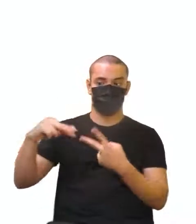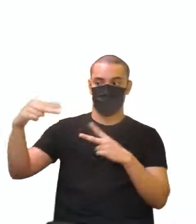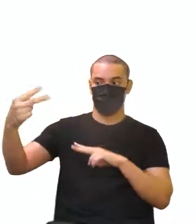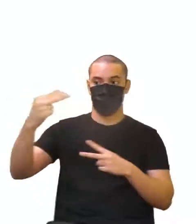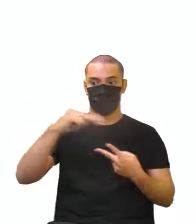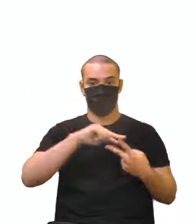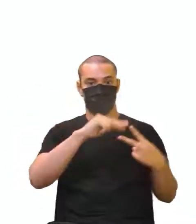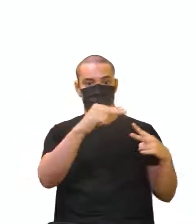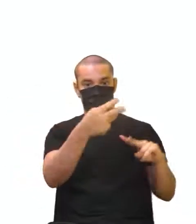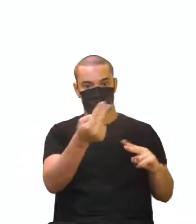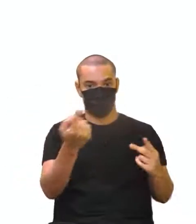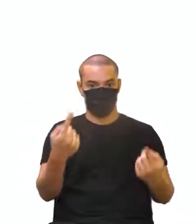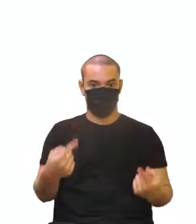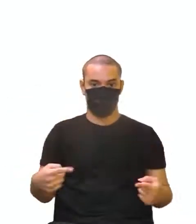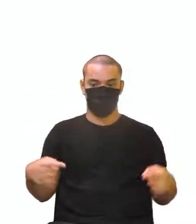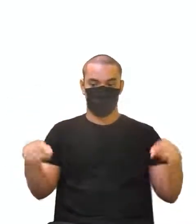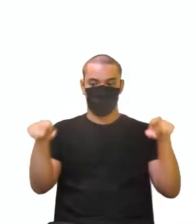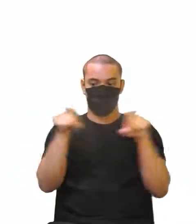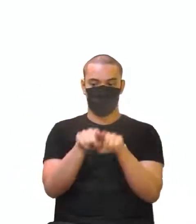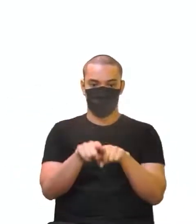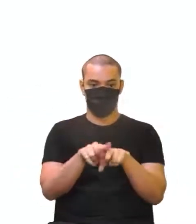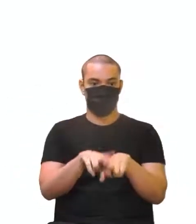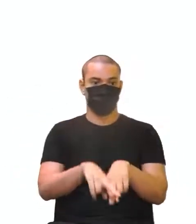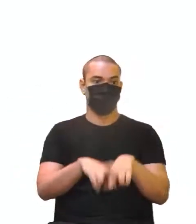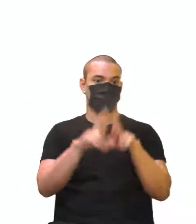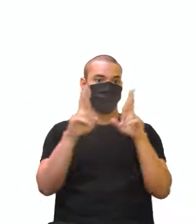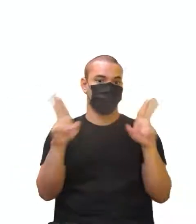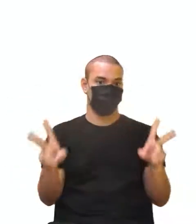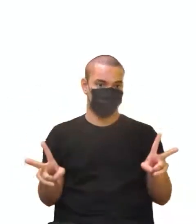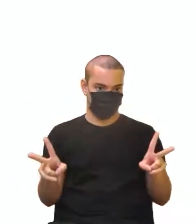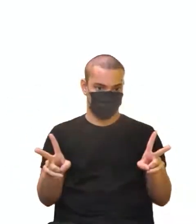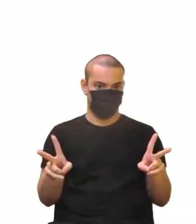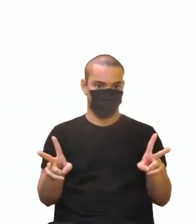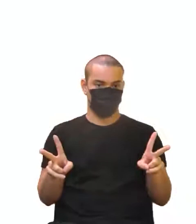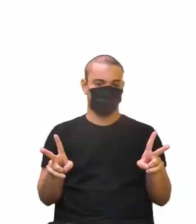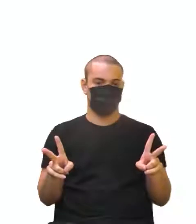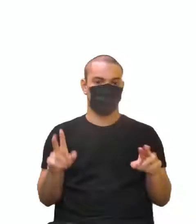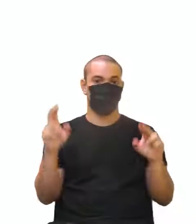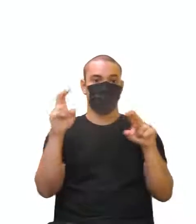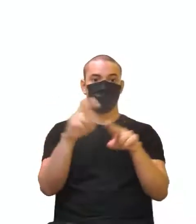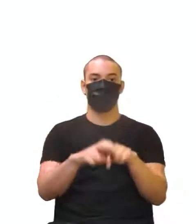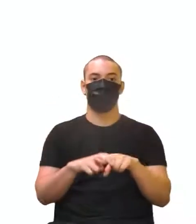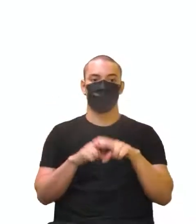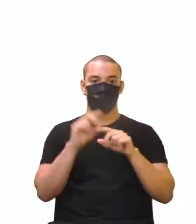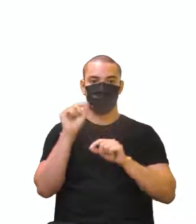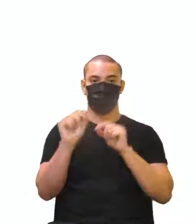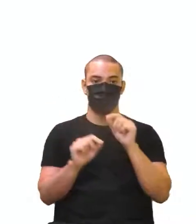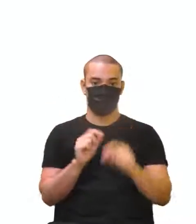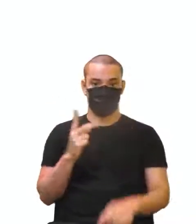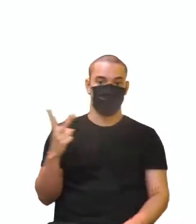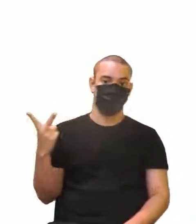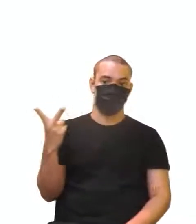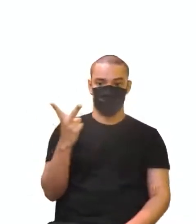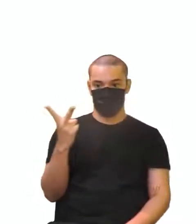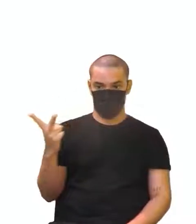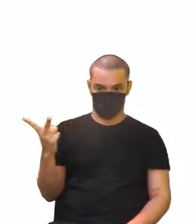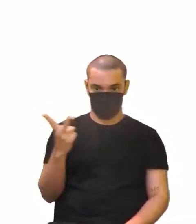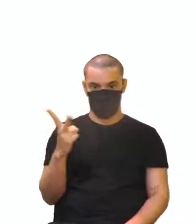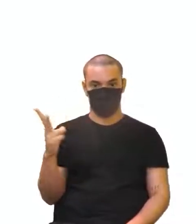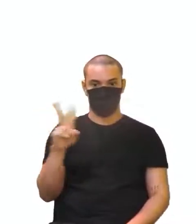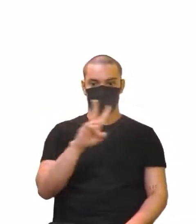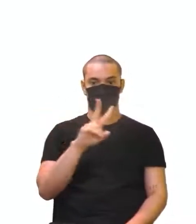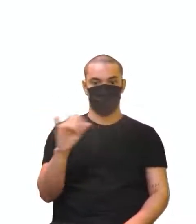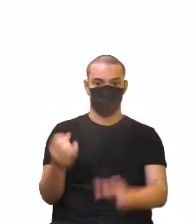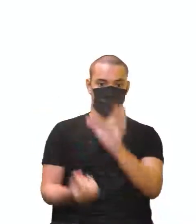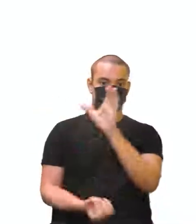genótipo heterozigoto, azão, azinho, tá bom? Os gametas que esses indivíduos irão